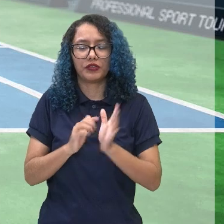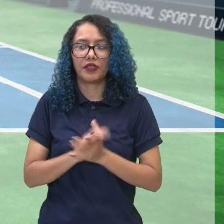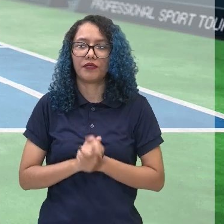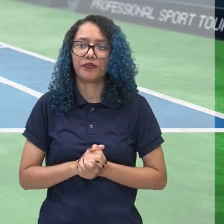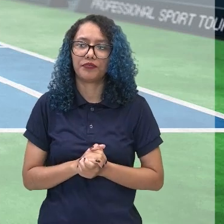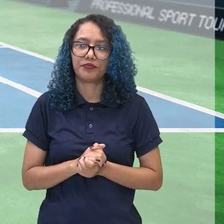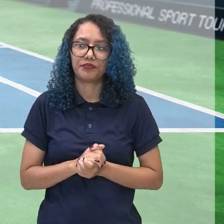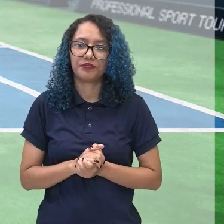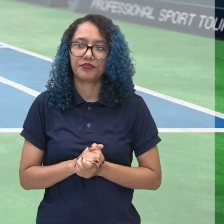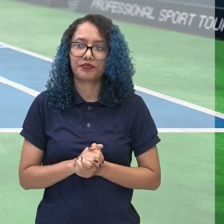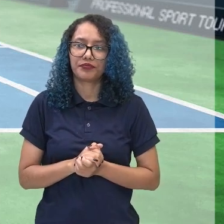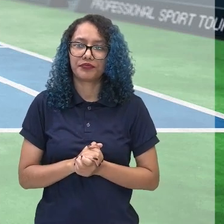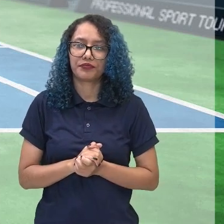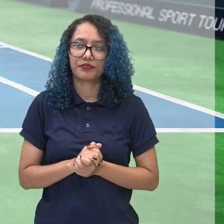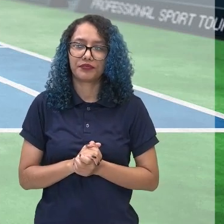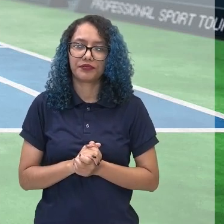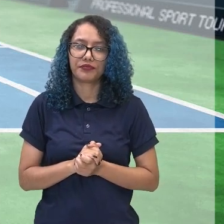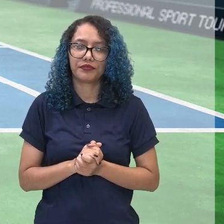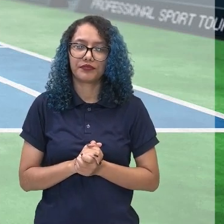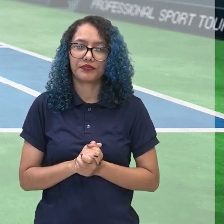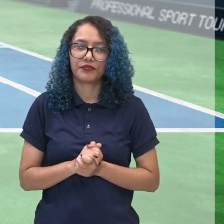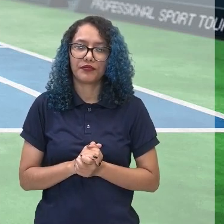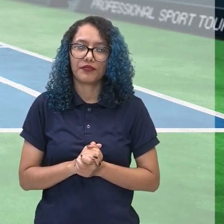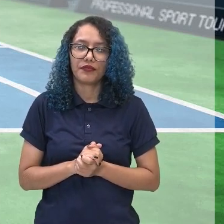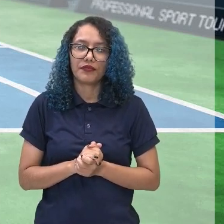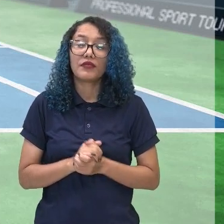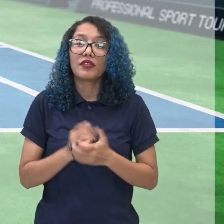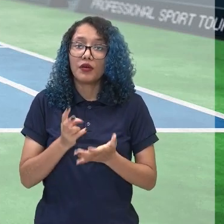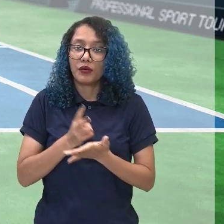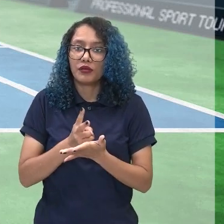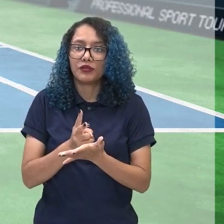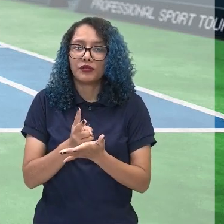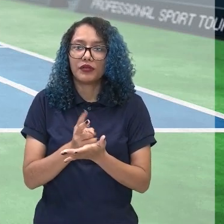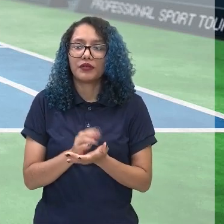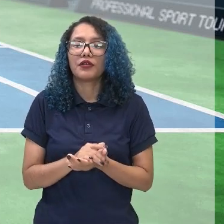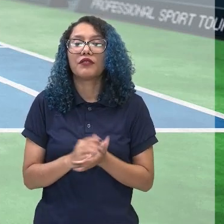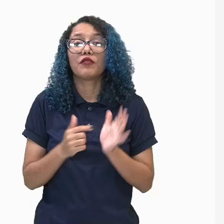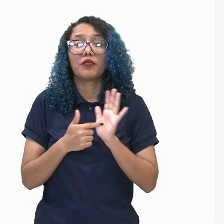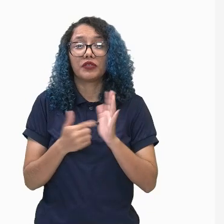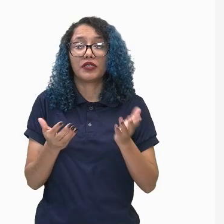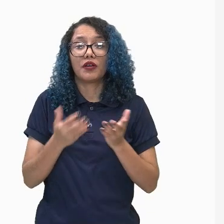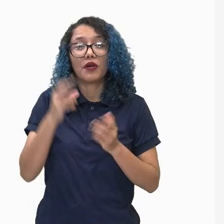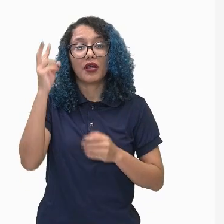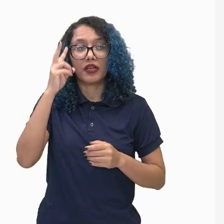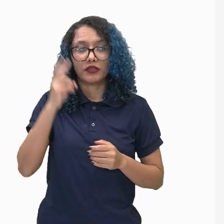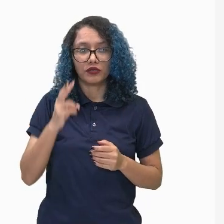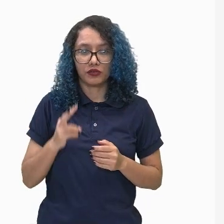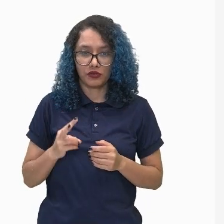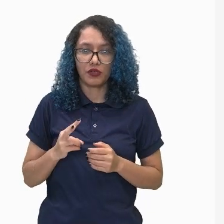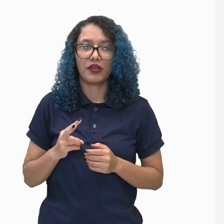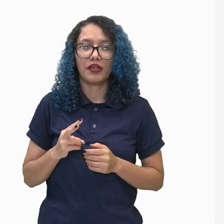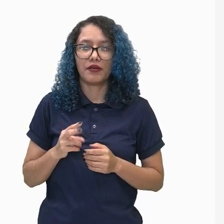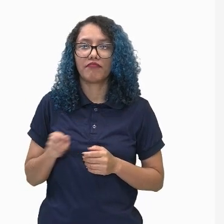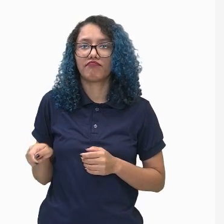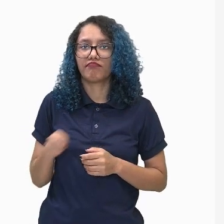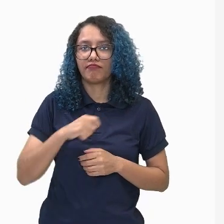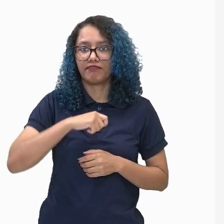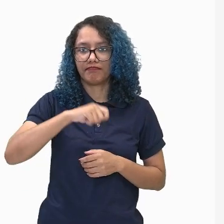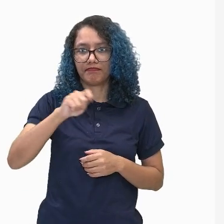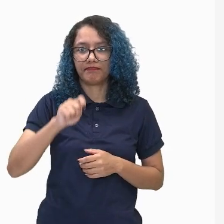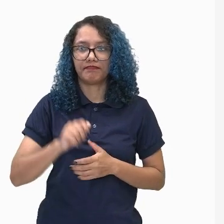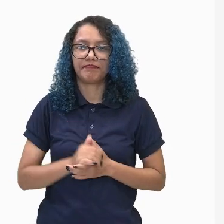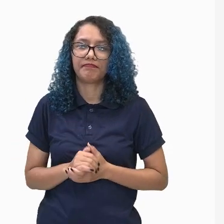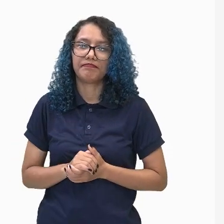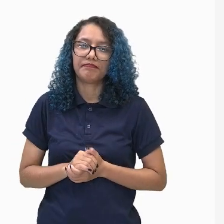gente conhecer de forma mais esclarecida, eu trouxe a história do tênis para a gente entender um pouco mais, olha só.